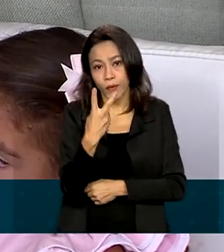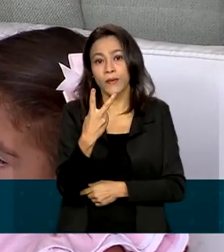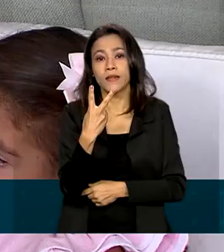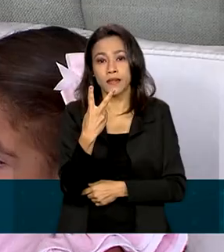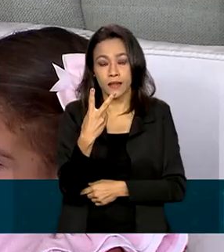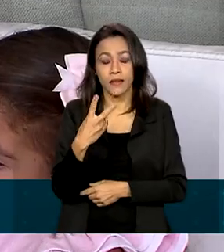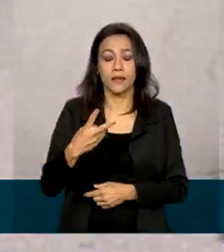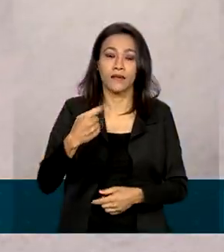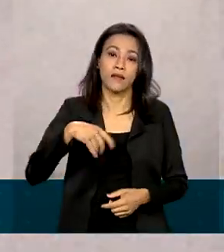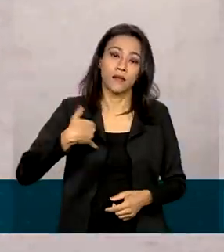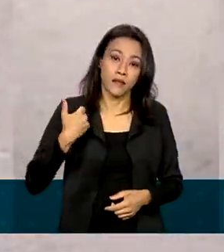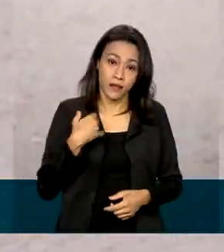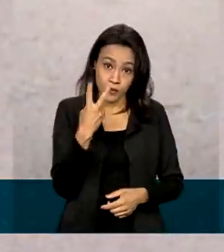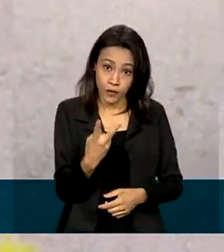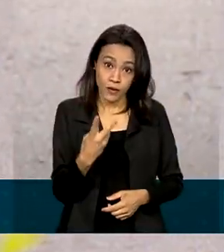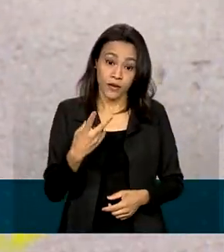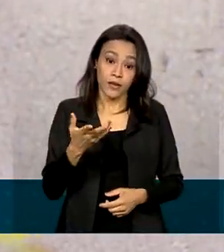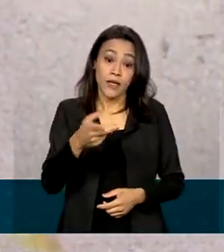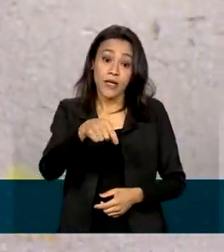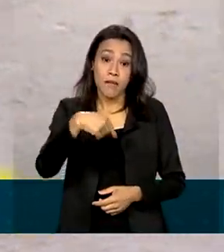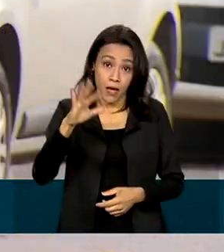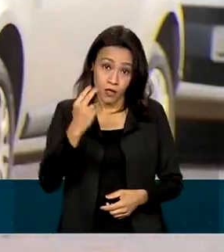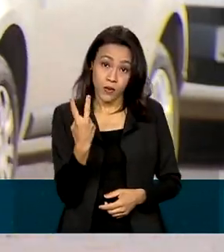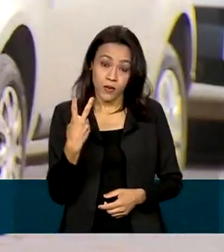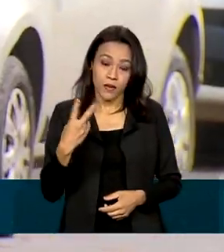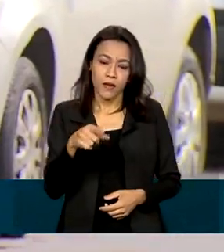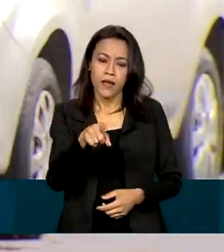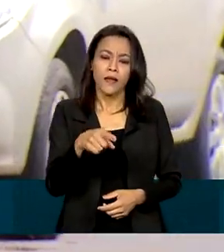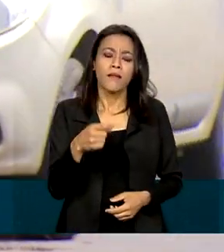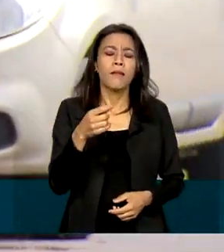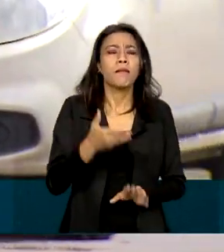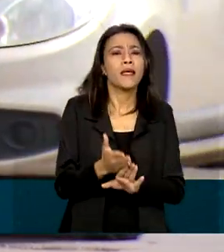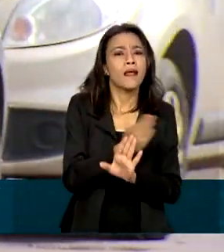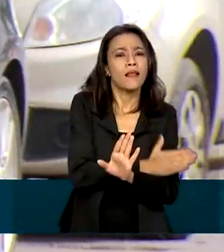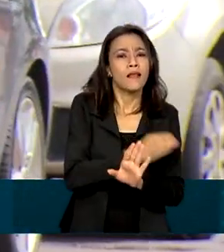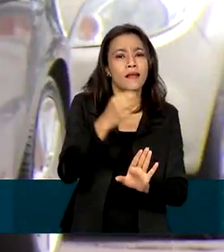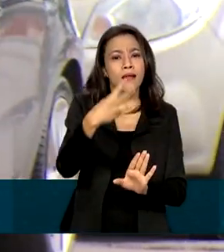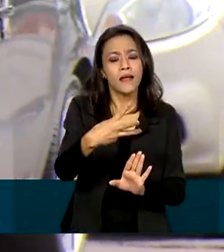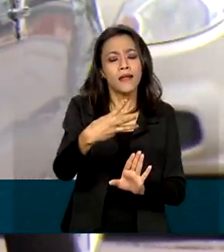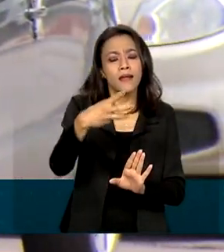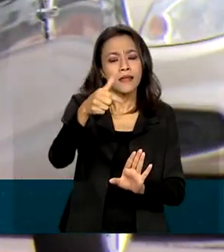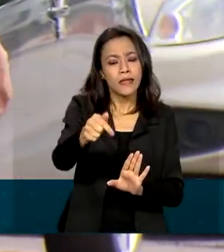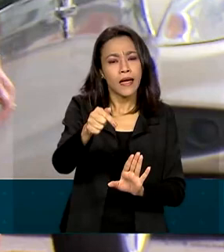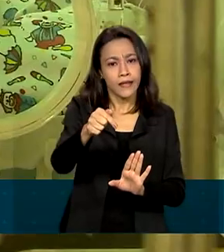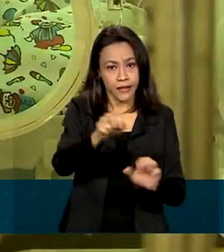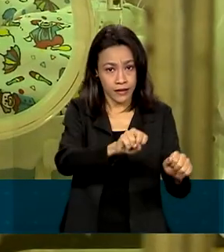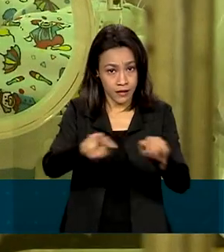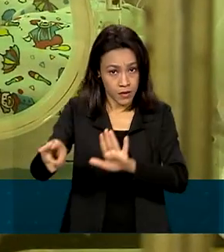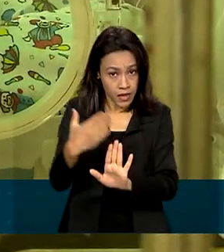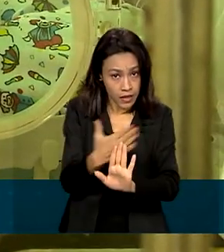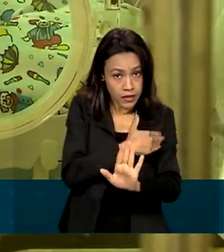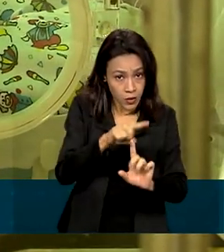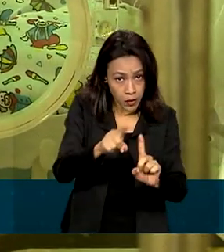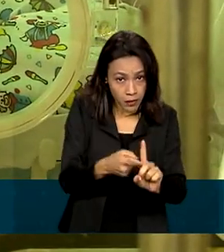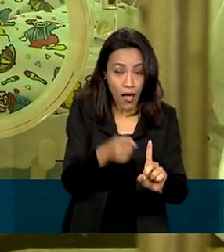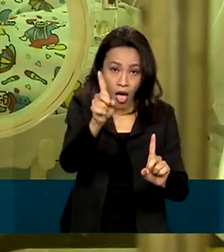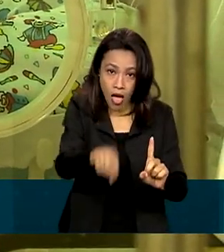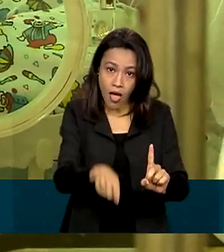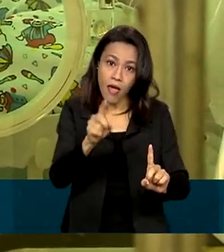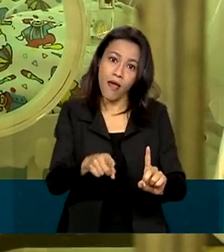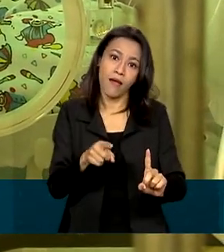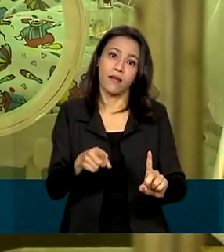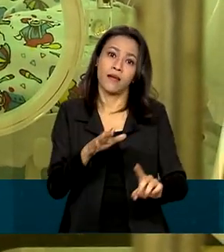2 anos e 2 meses, mais ou menos assim. Todo bebê que nasce antes de 37 semanas é considerado prematuro. No Brasil,